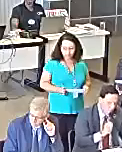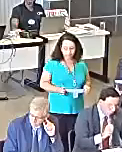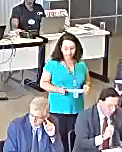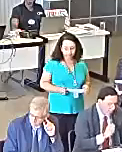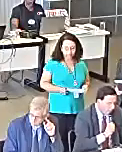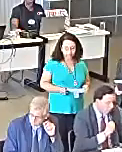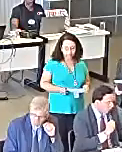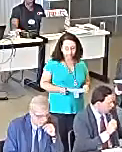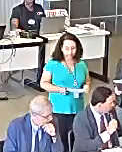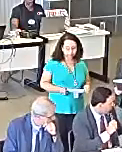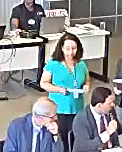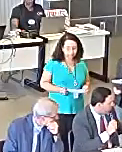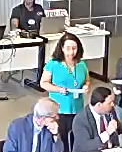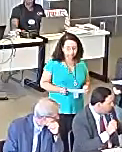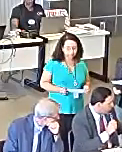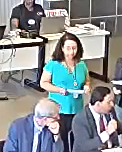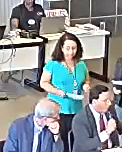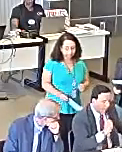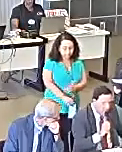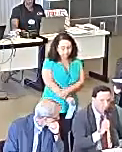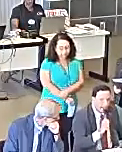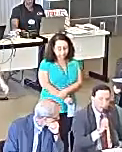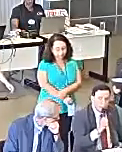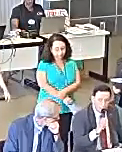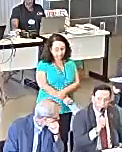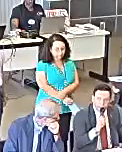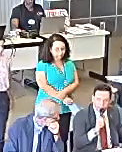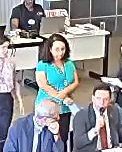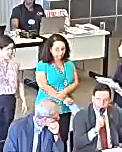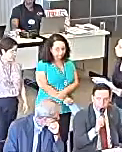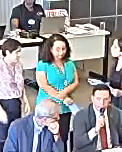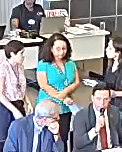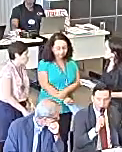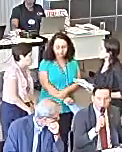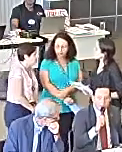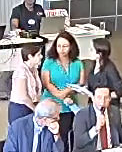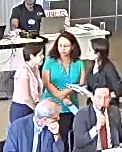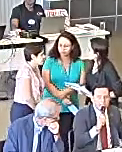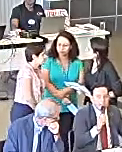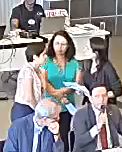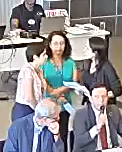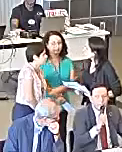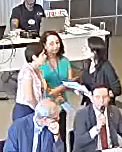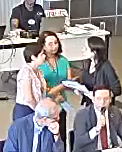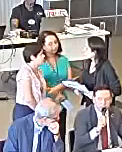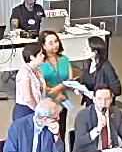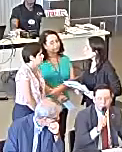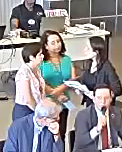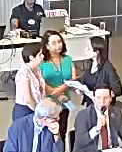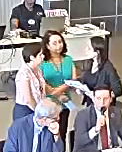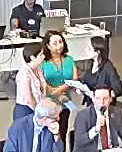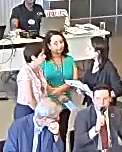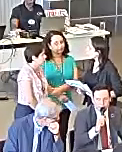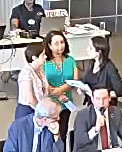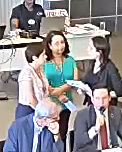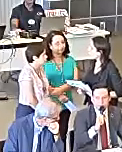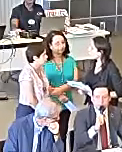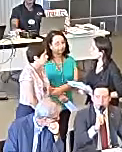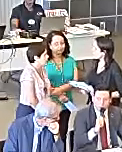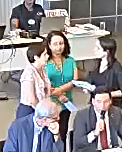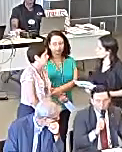diretor e Gostaríamos que você também Edilson participasse como gerente de fiscalização para que a gente pudesse levar algumas